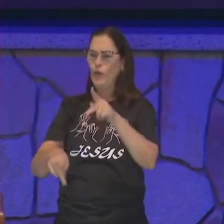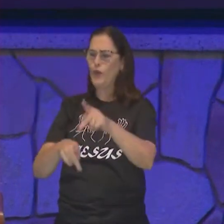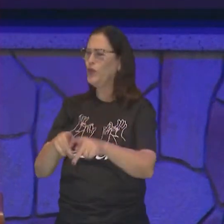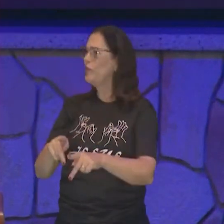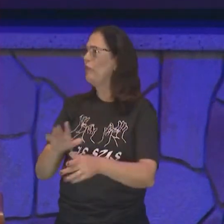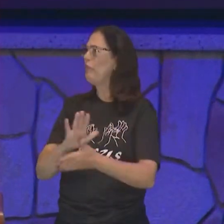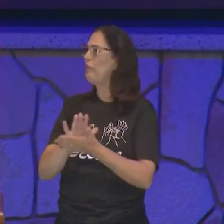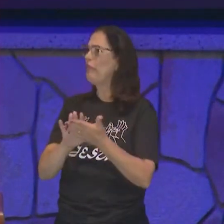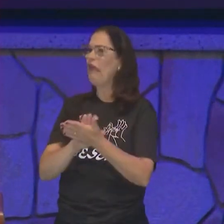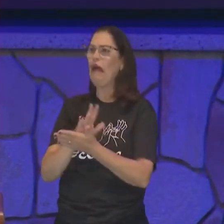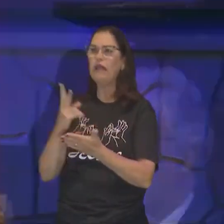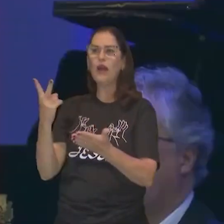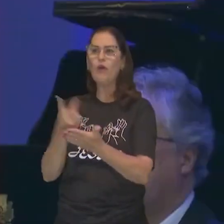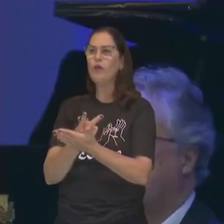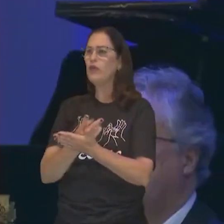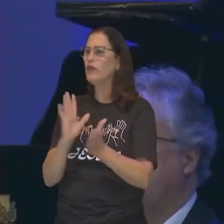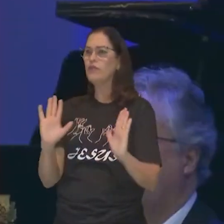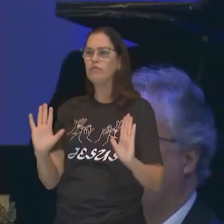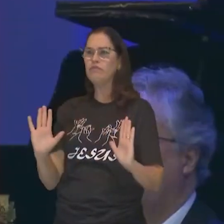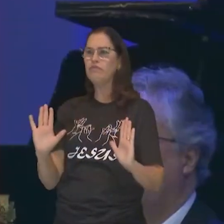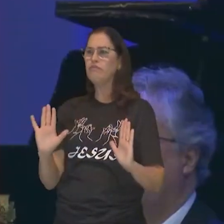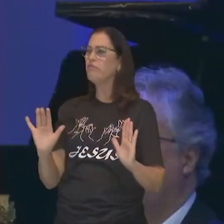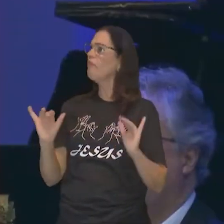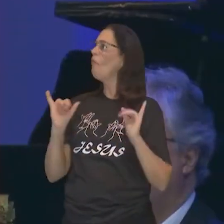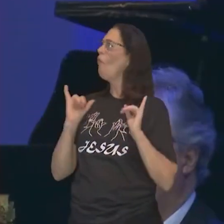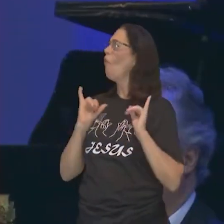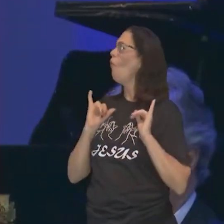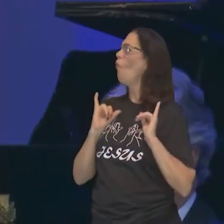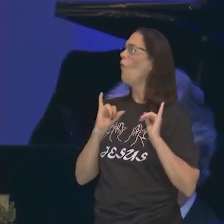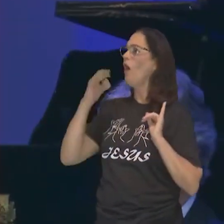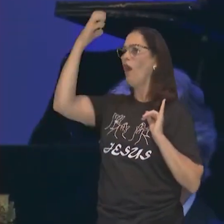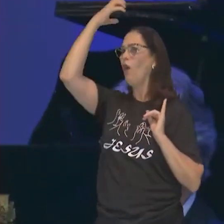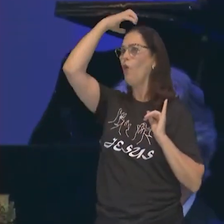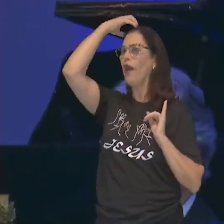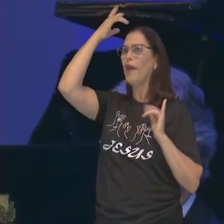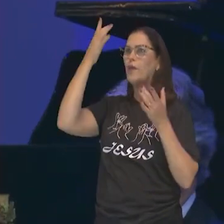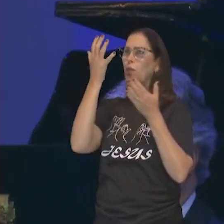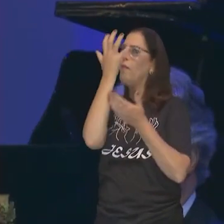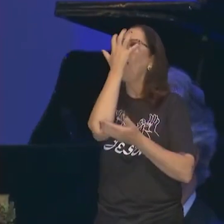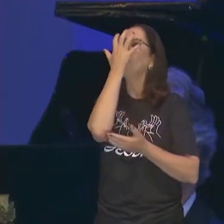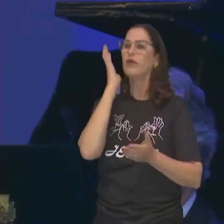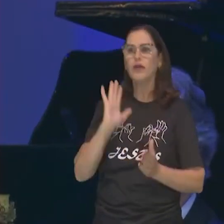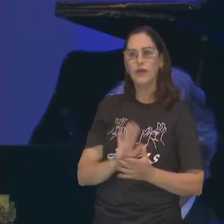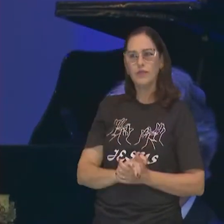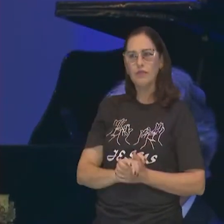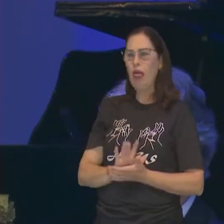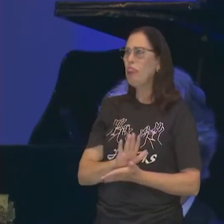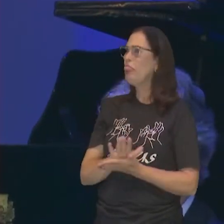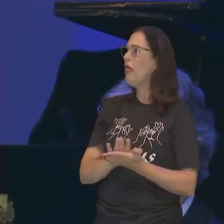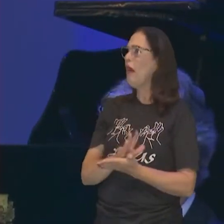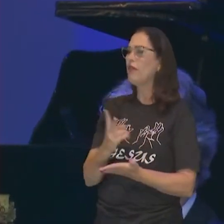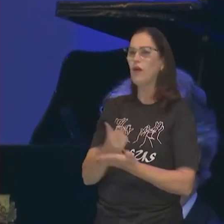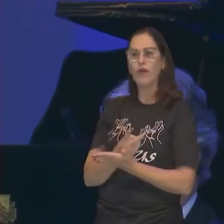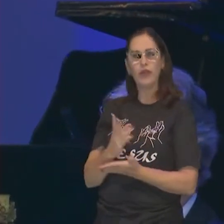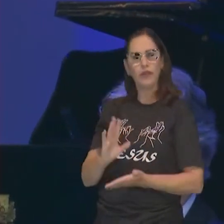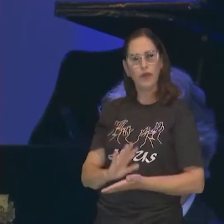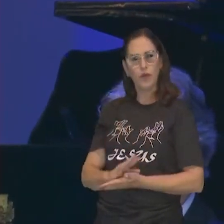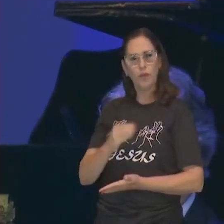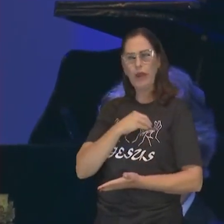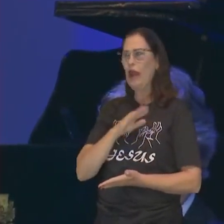nada, absolutamente nada tivesse acontecido. Como se nada tivesse acontecido.